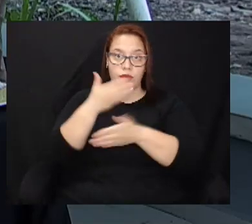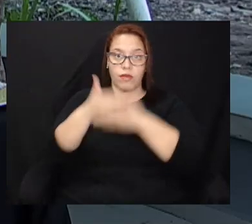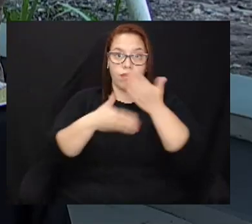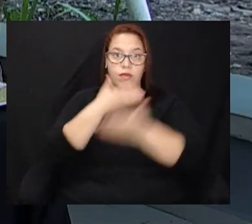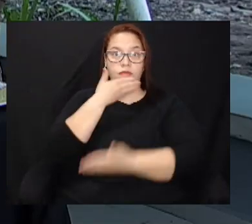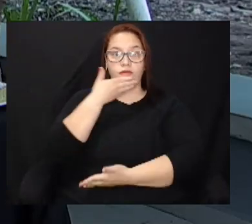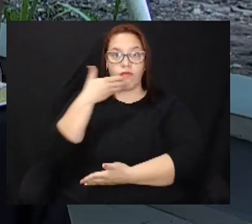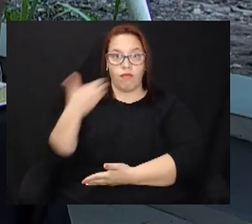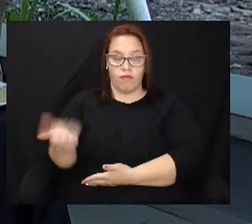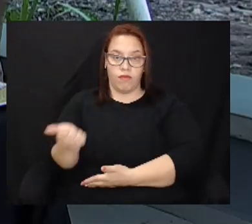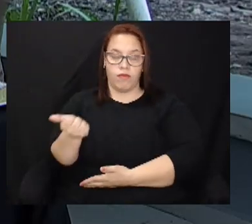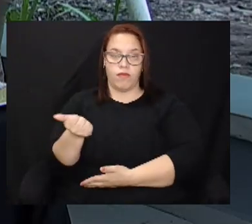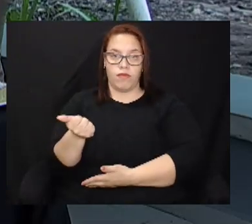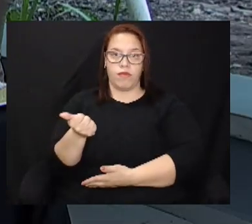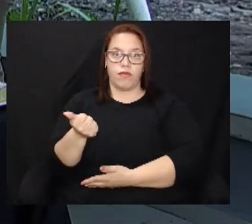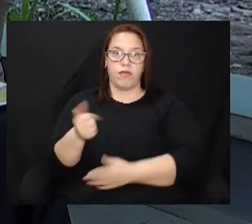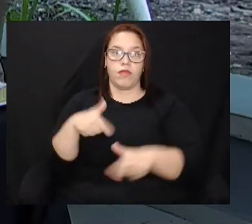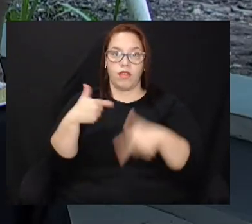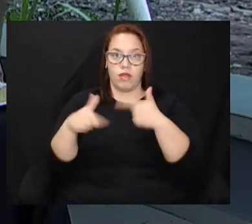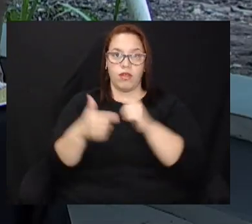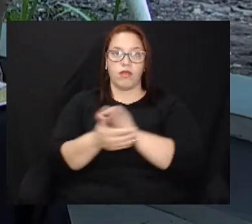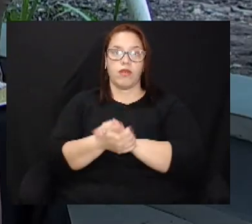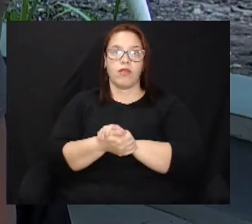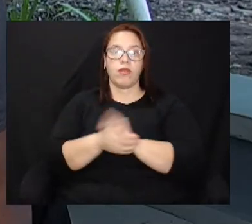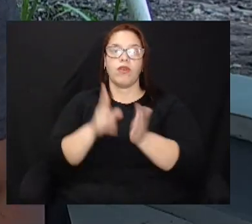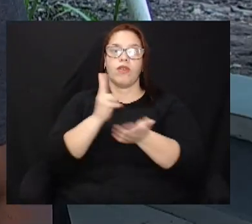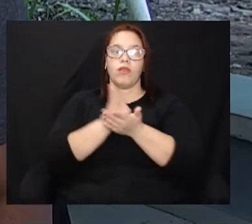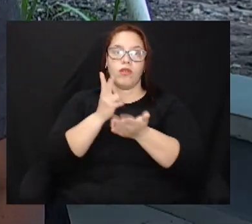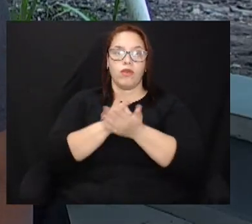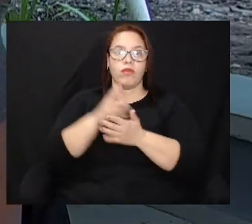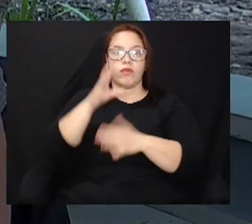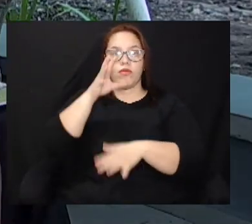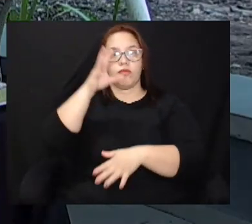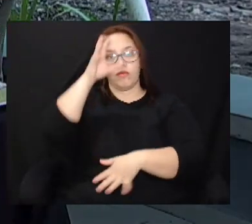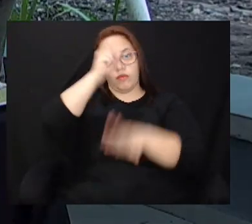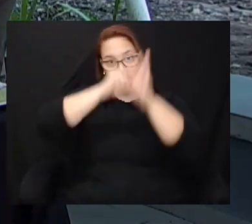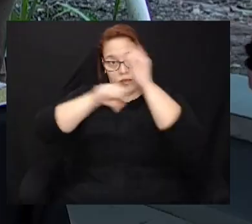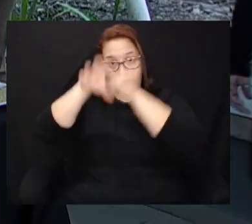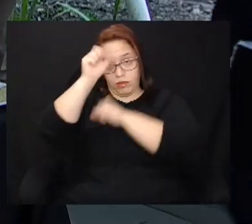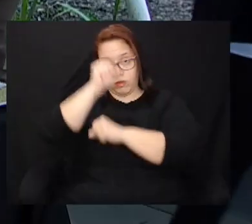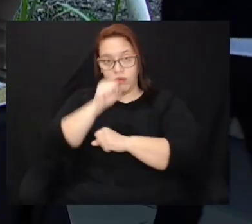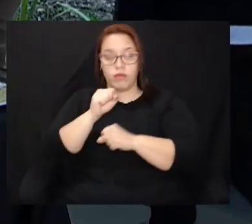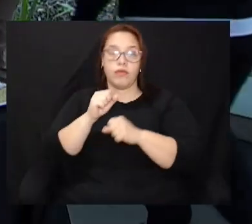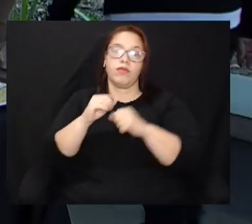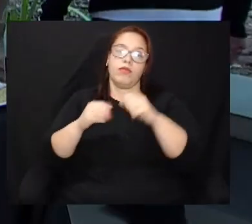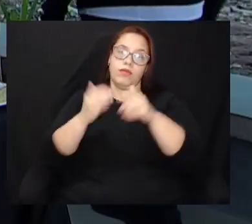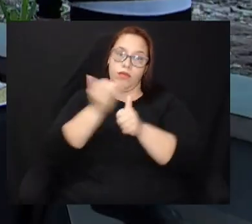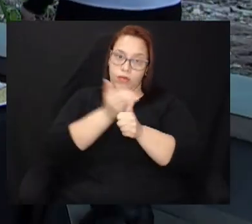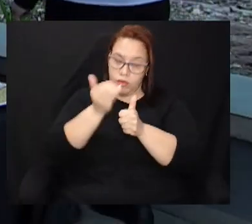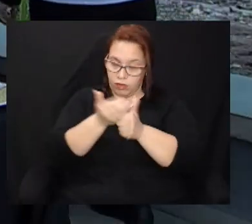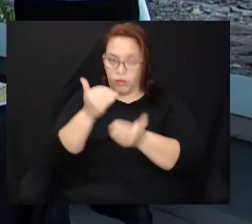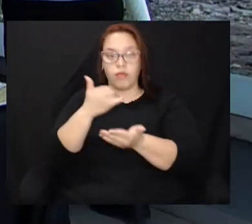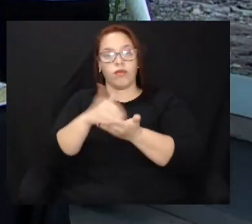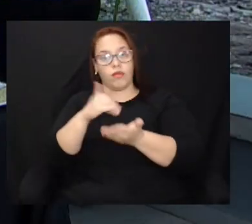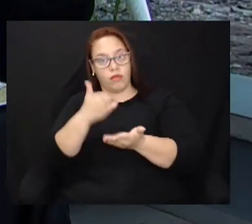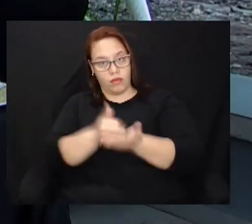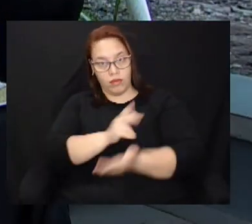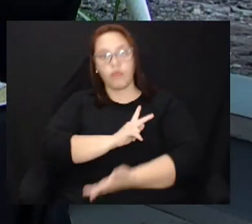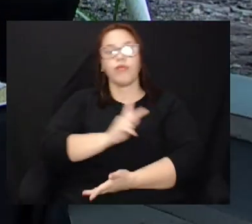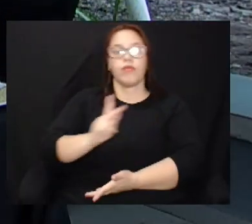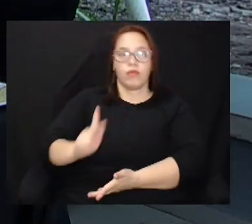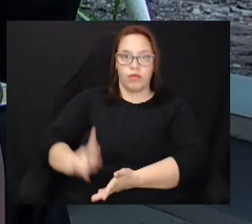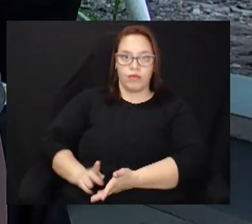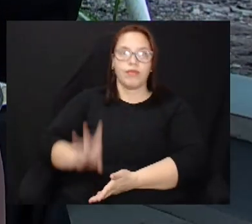e no ambiente de trabalho. A gente está sempre aprendendo, fazendo amizade com o pessoal do gabinete, o pessoal da secretaria, da presidência. Então é bem legal ter